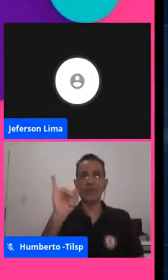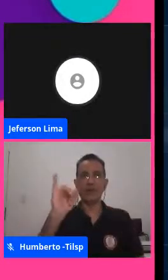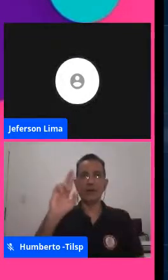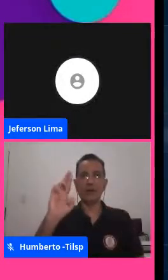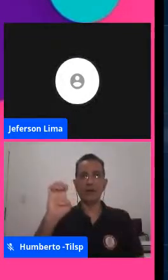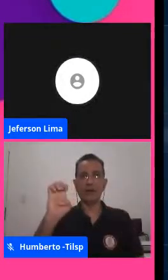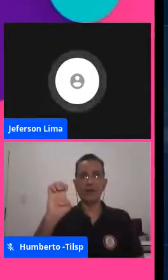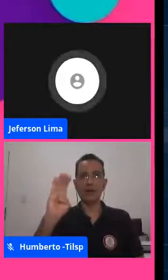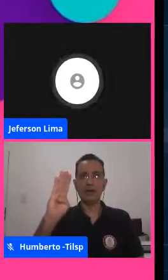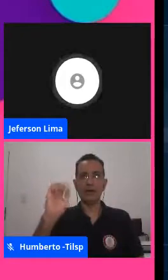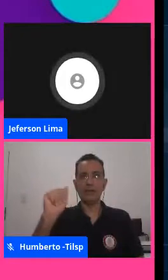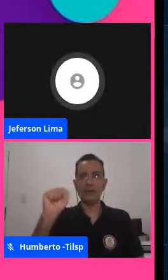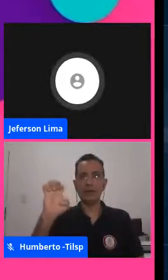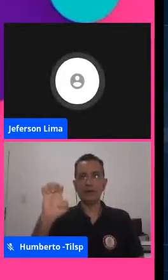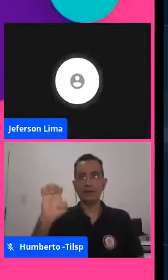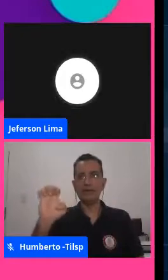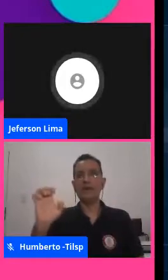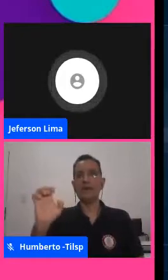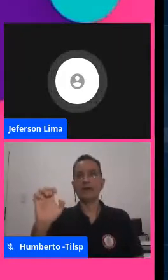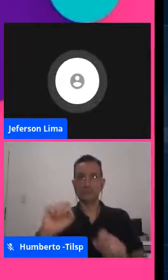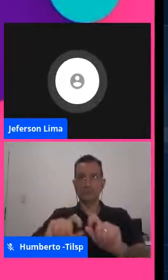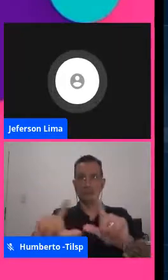falar o seguinte: o ambiente